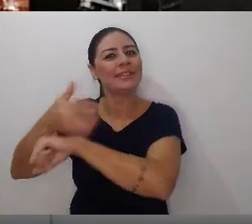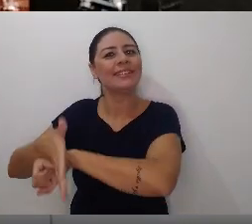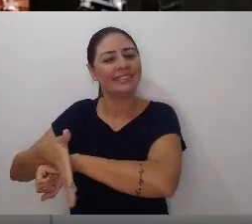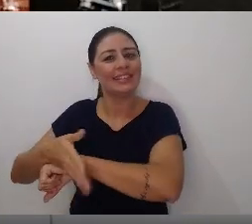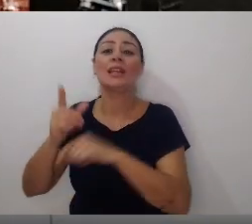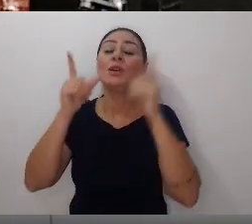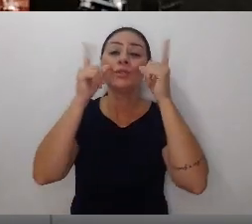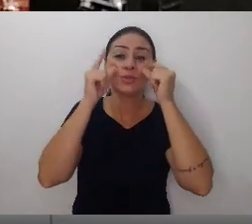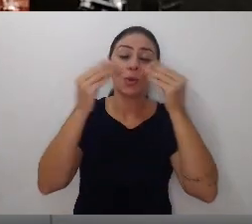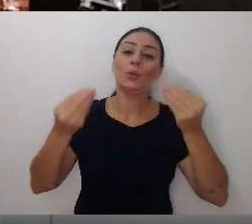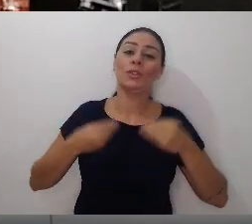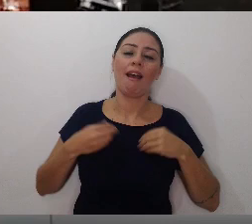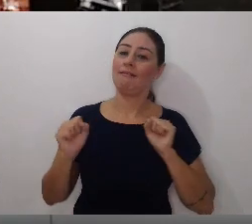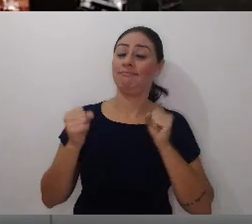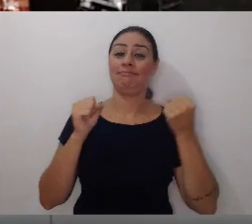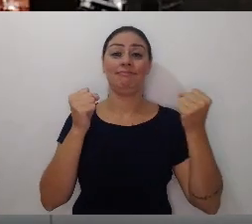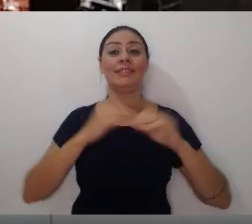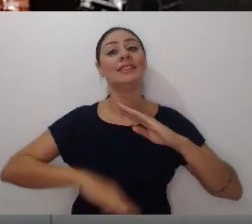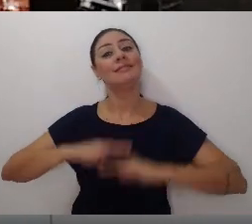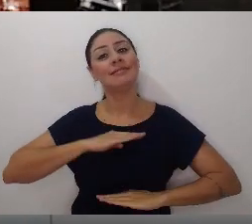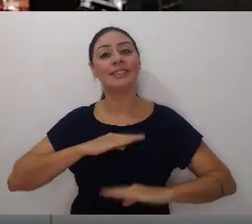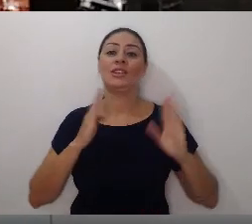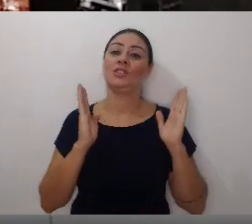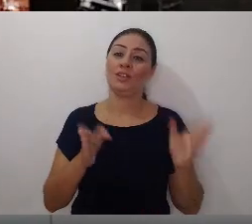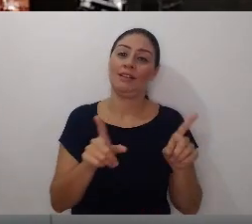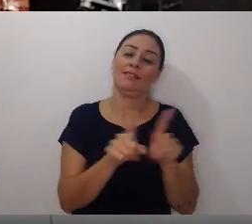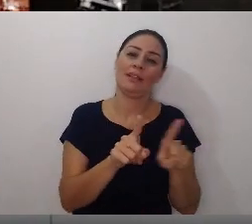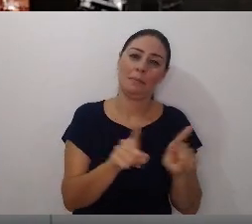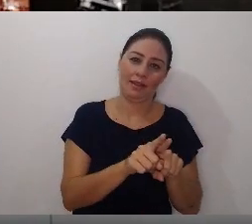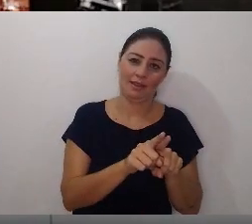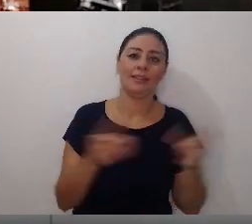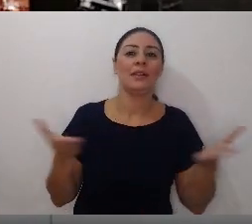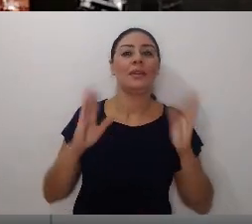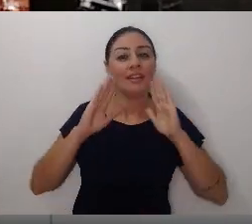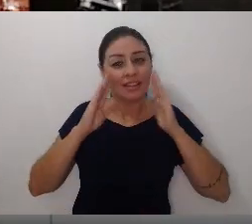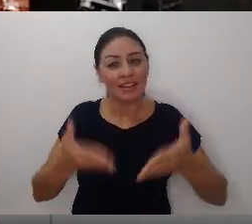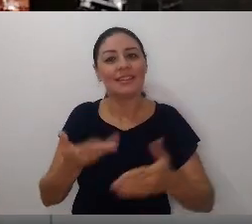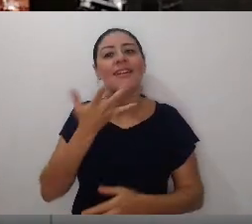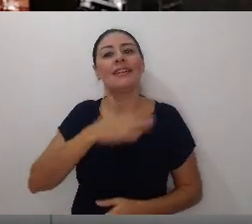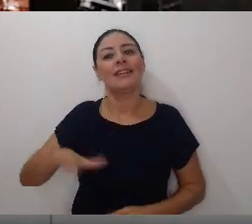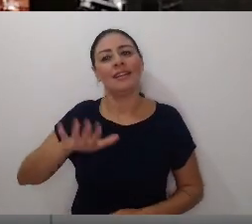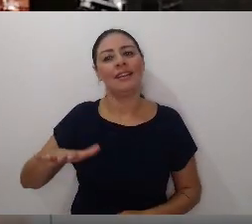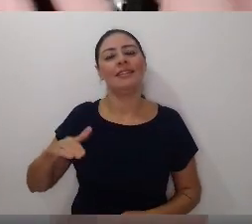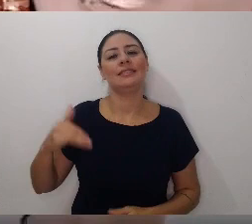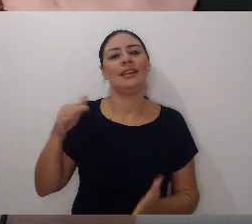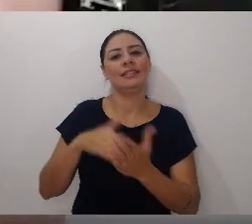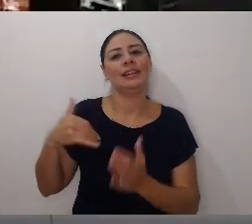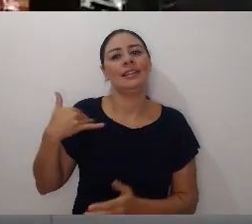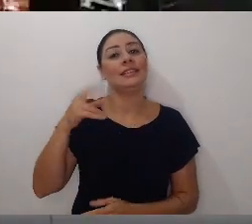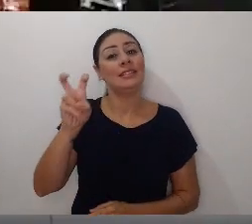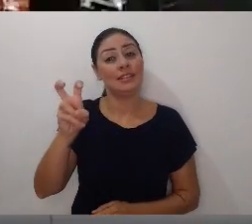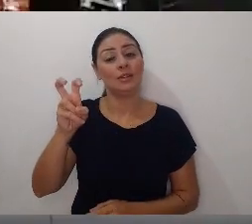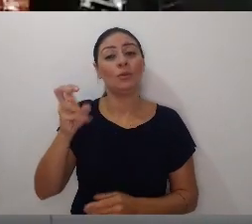500 gramas essa noite. Então, o sono traz uma saciedade também. E na criança, no adolescente, mas no caso aqui é